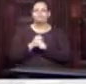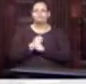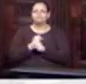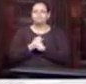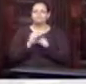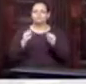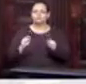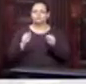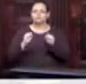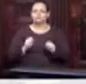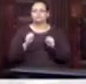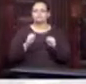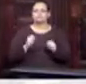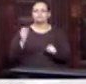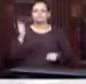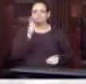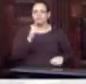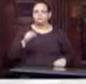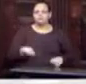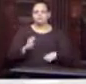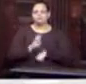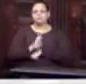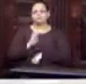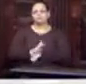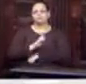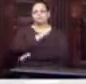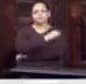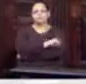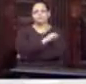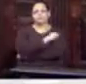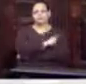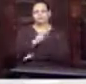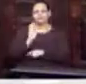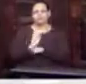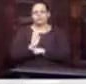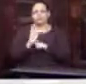realizado no estado do Rio de Janeiro com o apoio da Assembleia Legislativa. Muito obrigado.